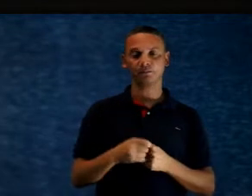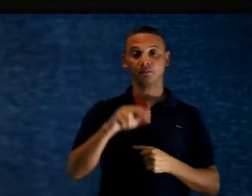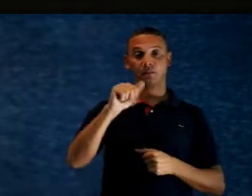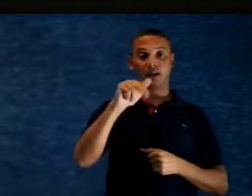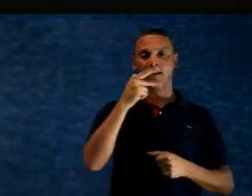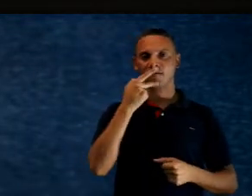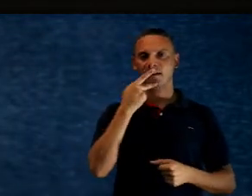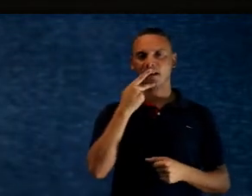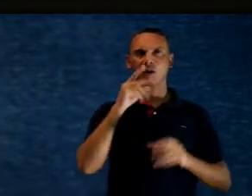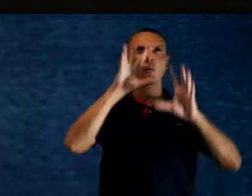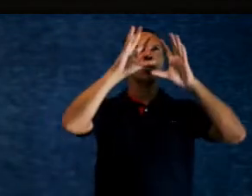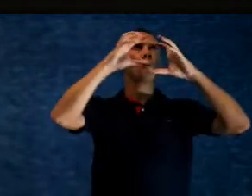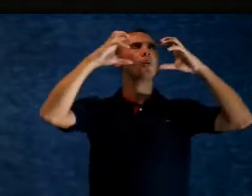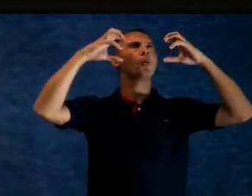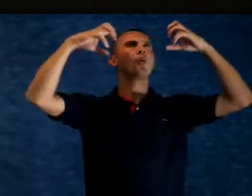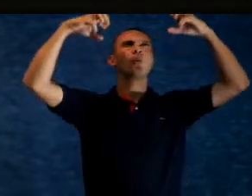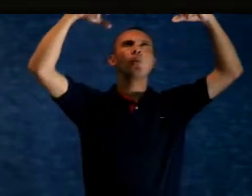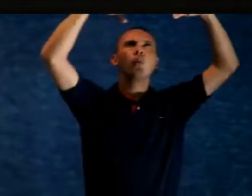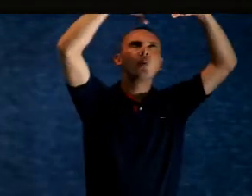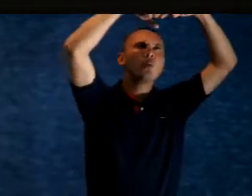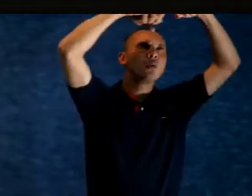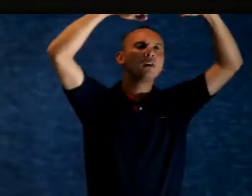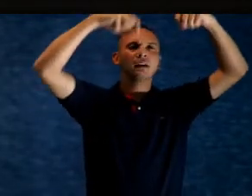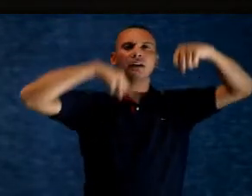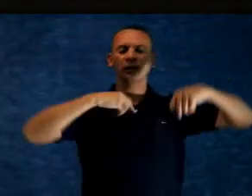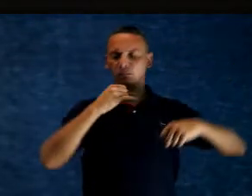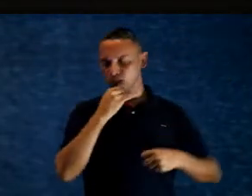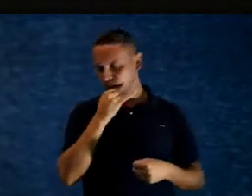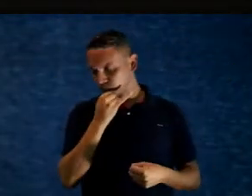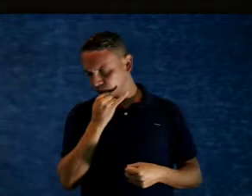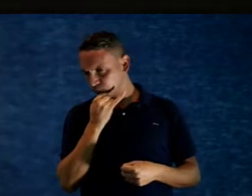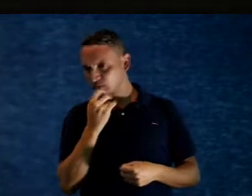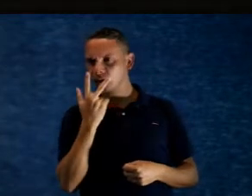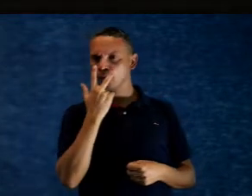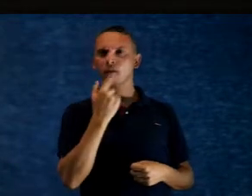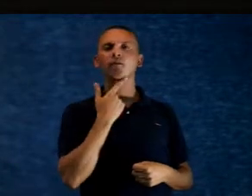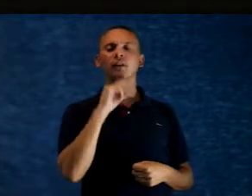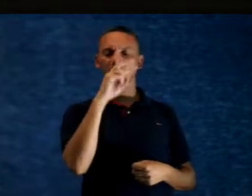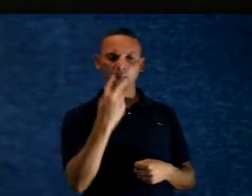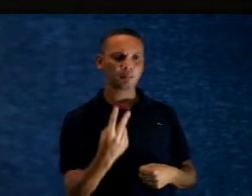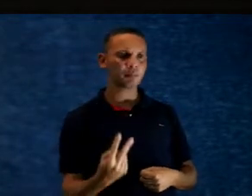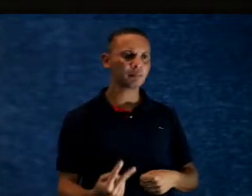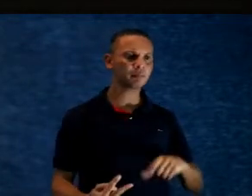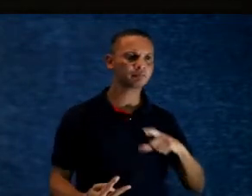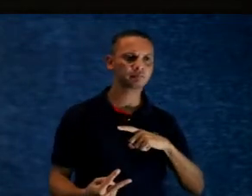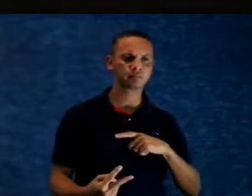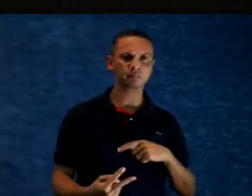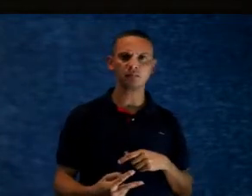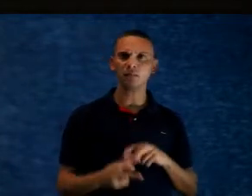anônimas. Depois, a operação tornou-se mais cruel. Fui dissecando-as com bisturi. O inferno